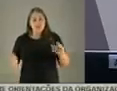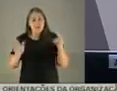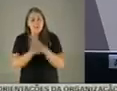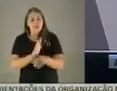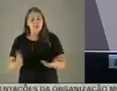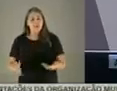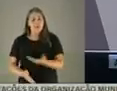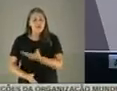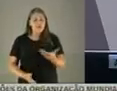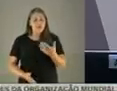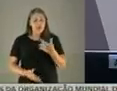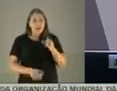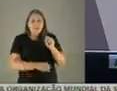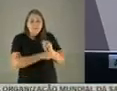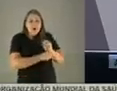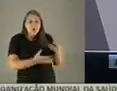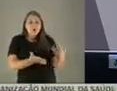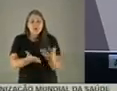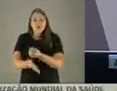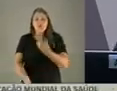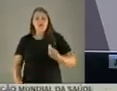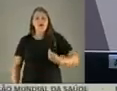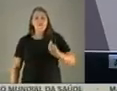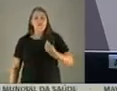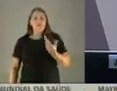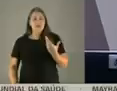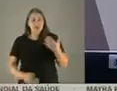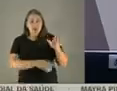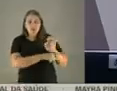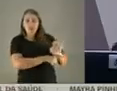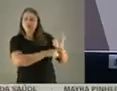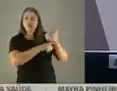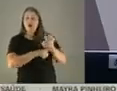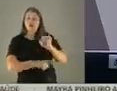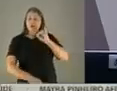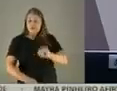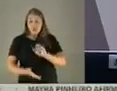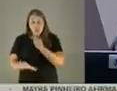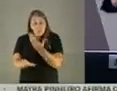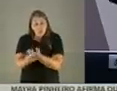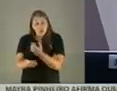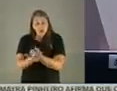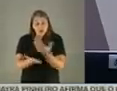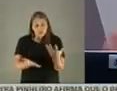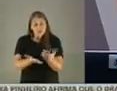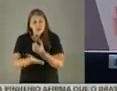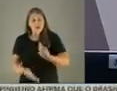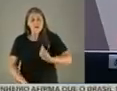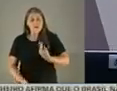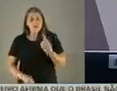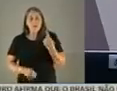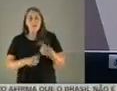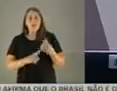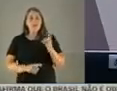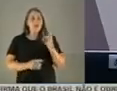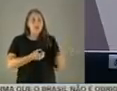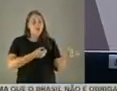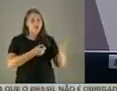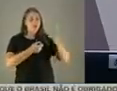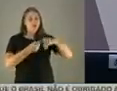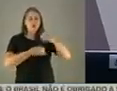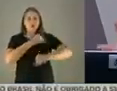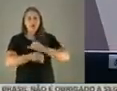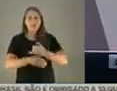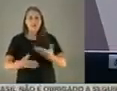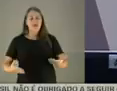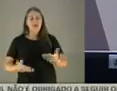A senhora deixou de salvar a vida no meu estado. Se esse aplicativo salva a vida, por que que a senhora não devolveu o